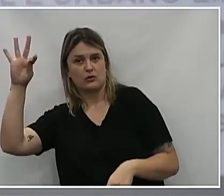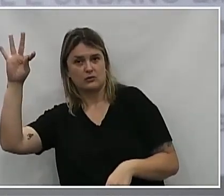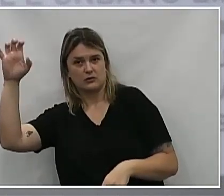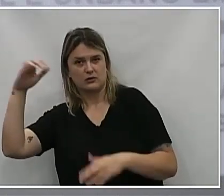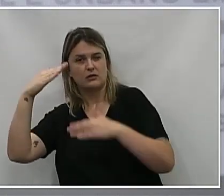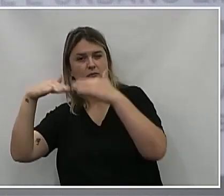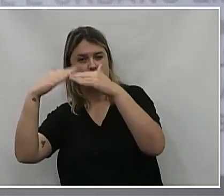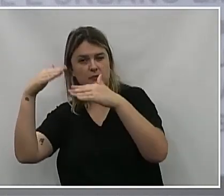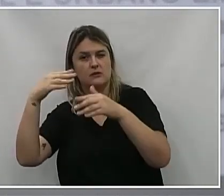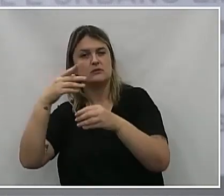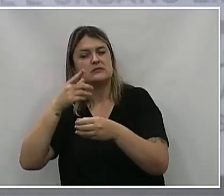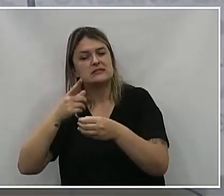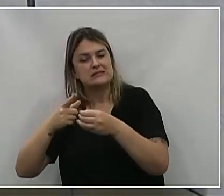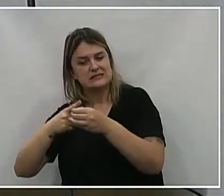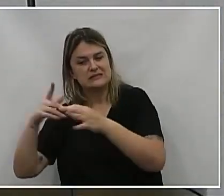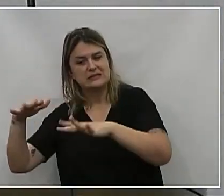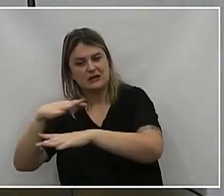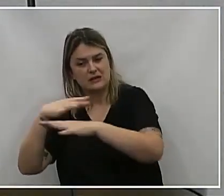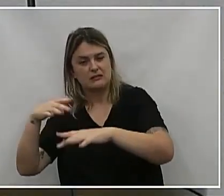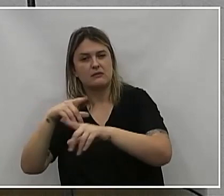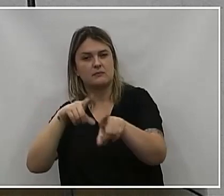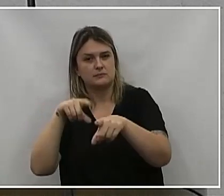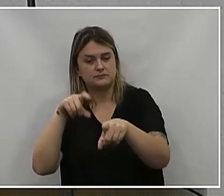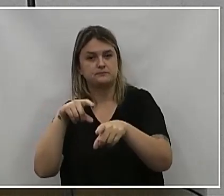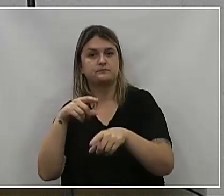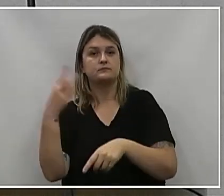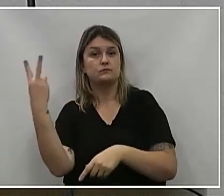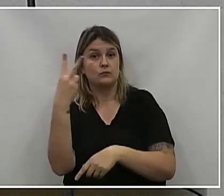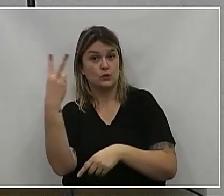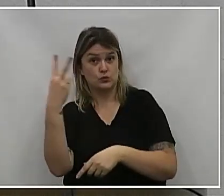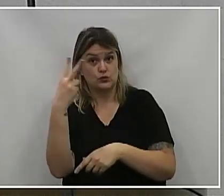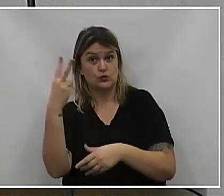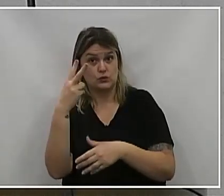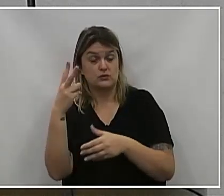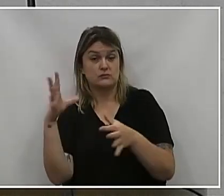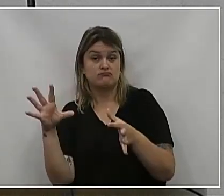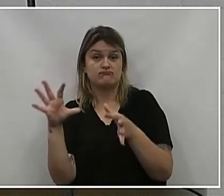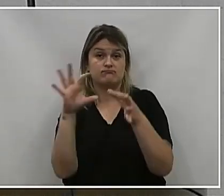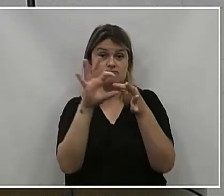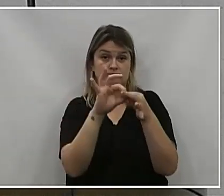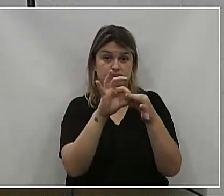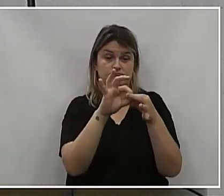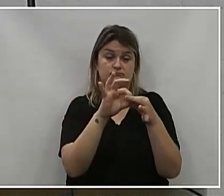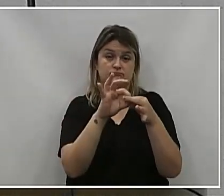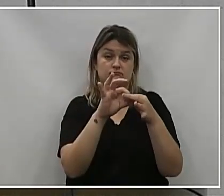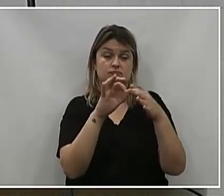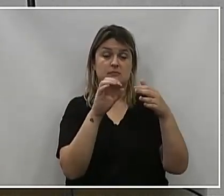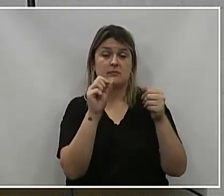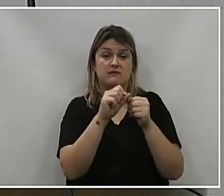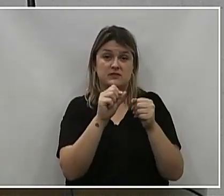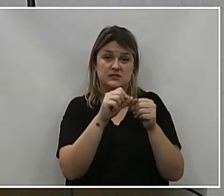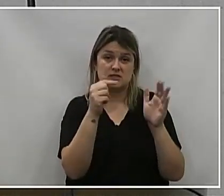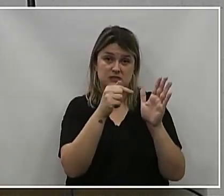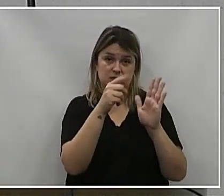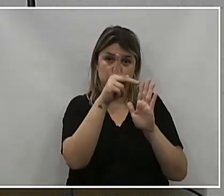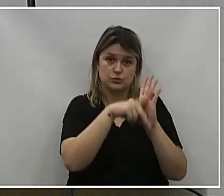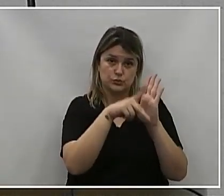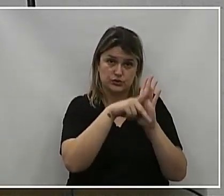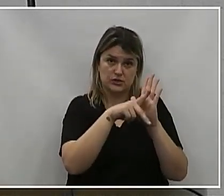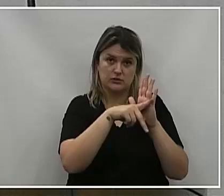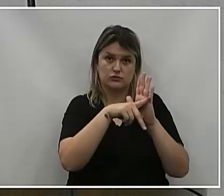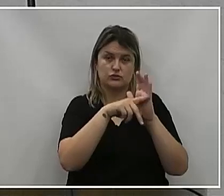Urbano, uma Eireli. Então, essa é a concessionária e os consorciados para a execução do projeto, então,